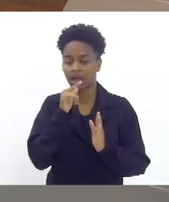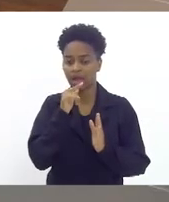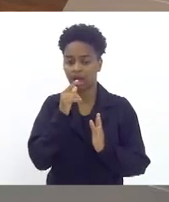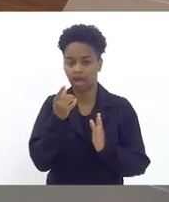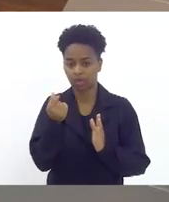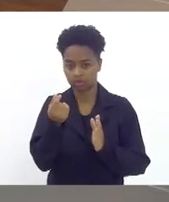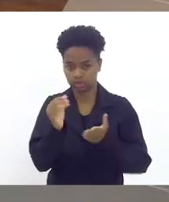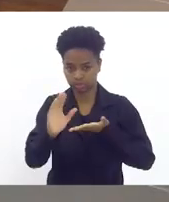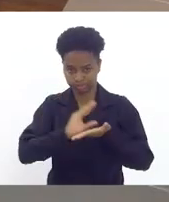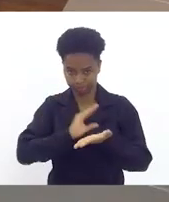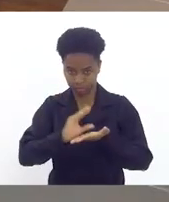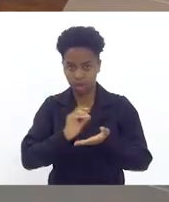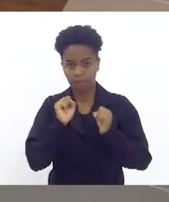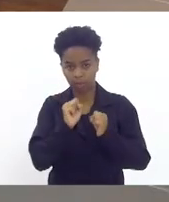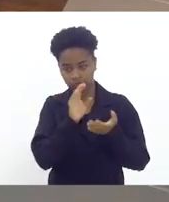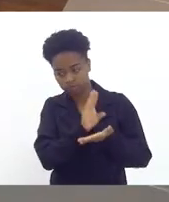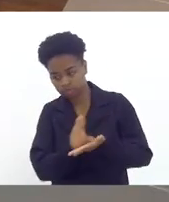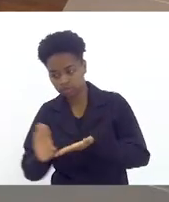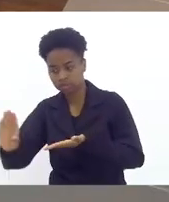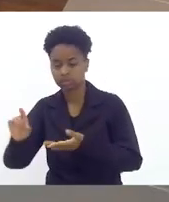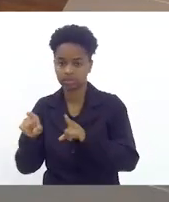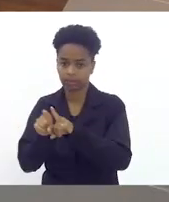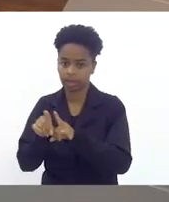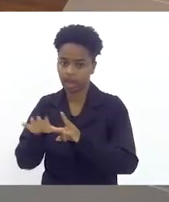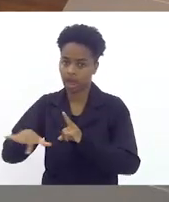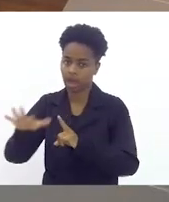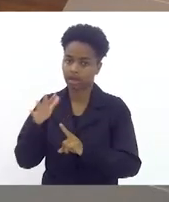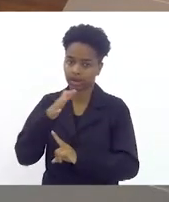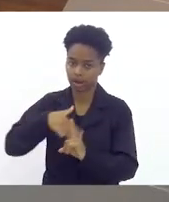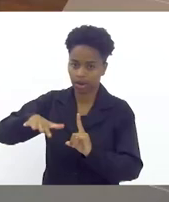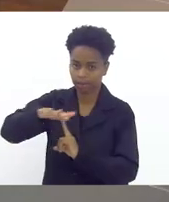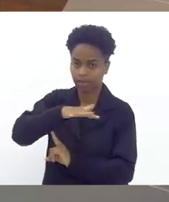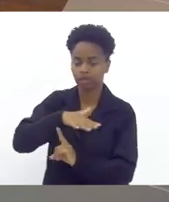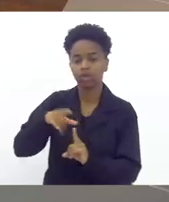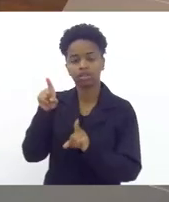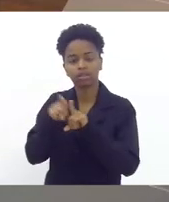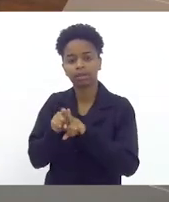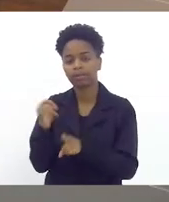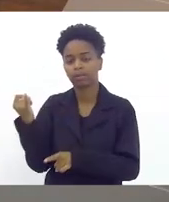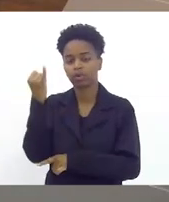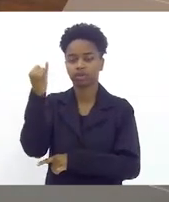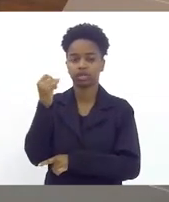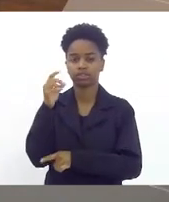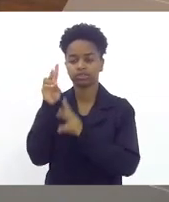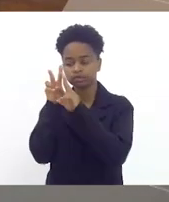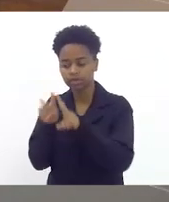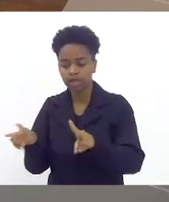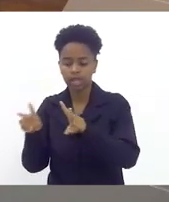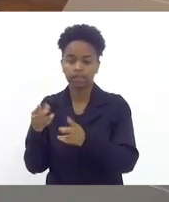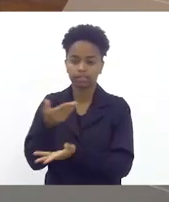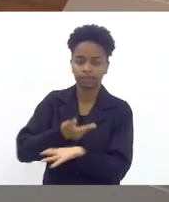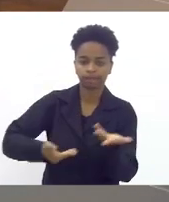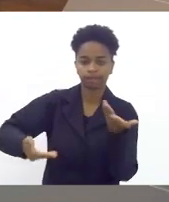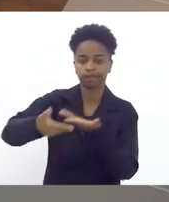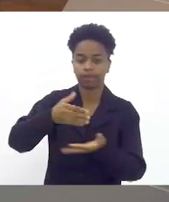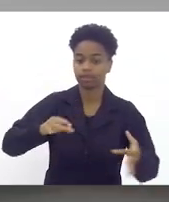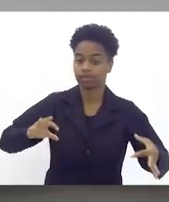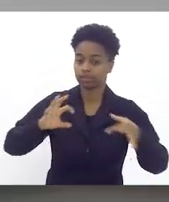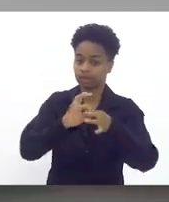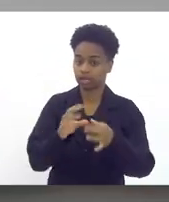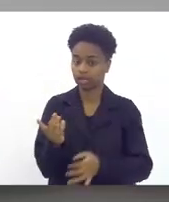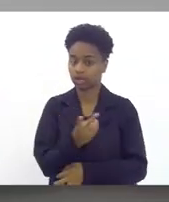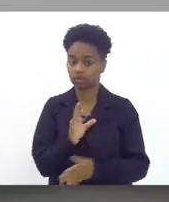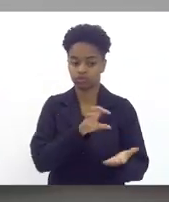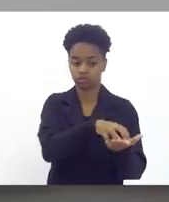por serviços ambientais Então é bom também ter esse olhar para integrar os comitês de bacia dentro desses planos